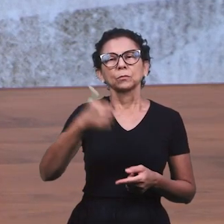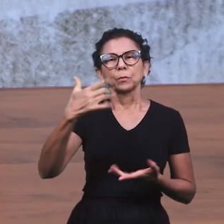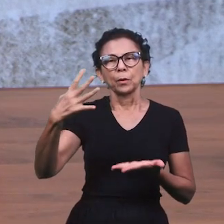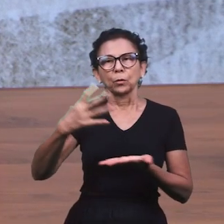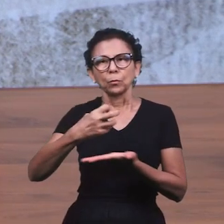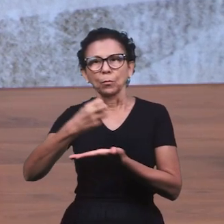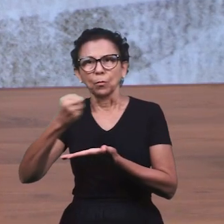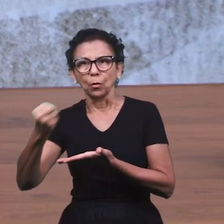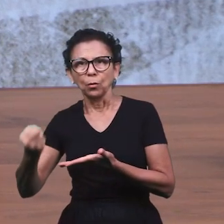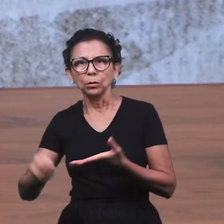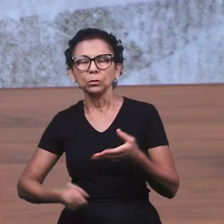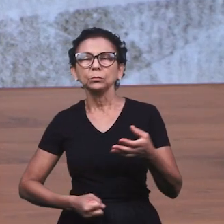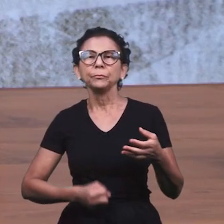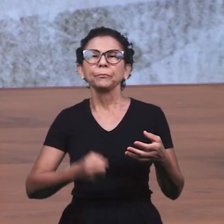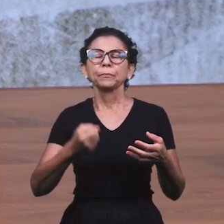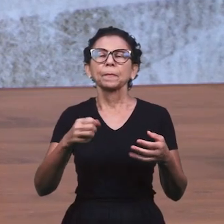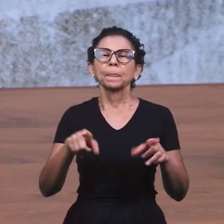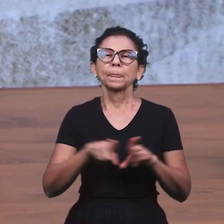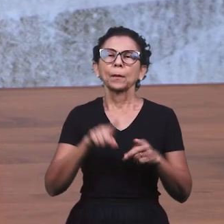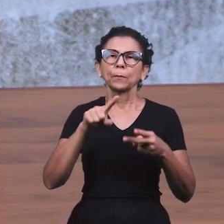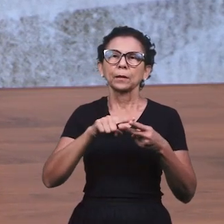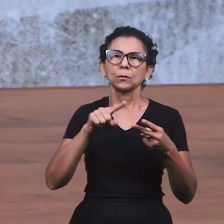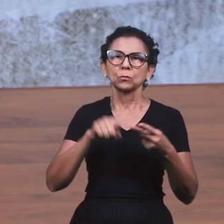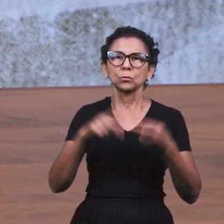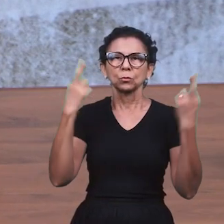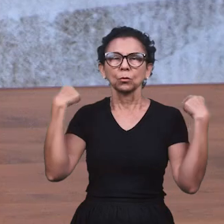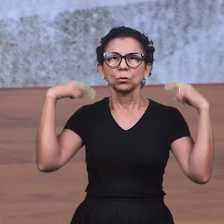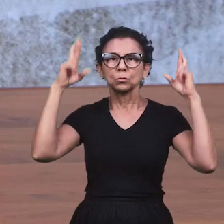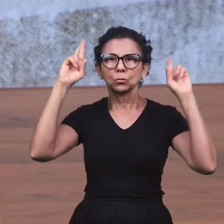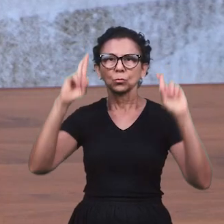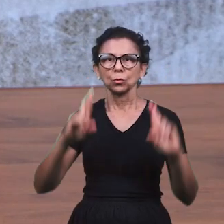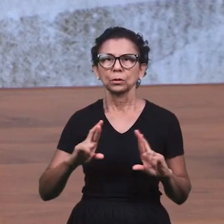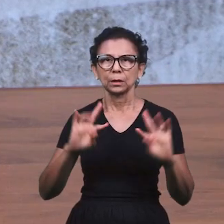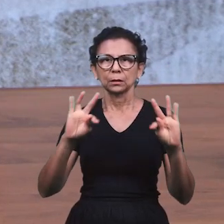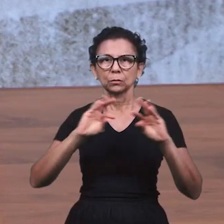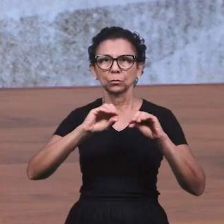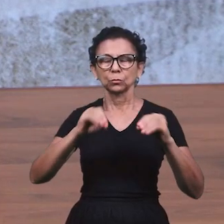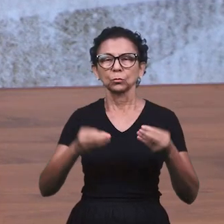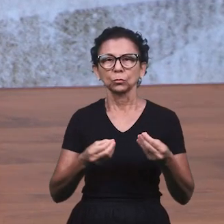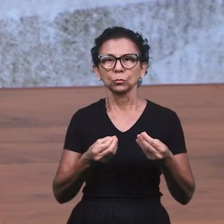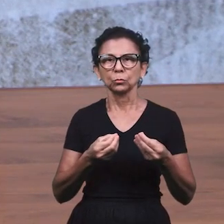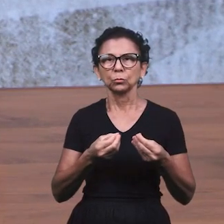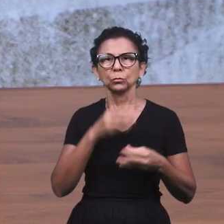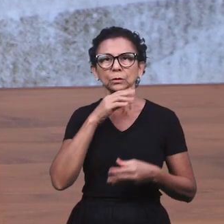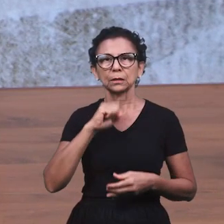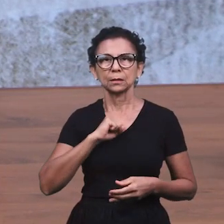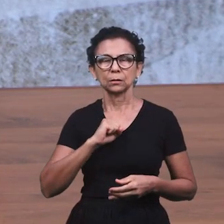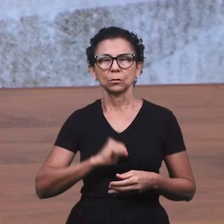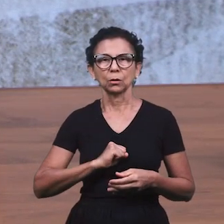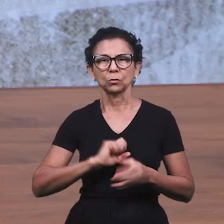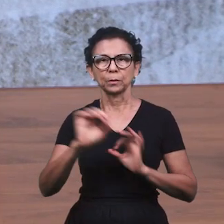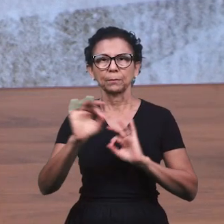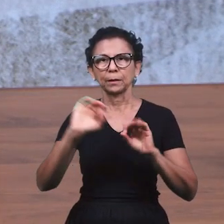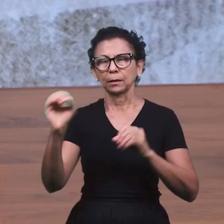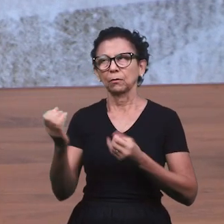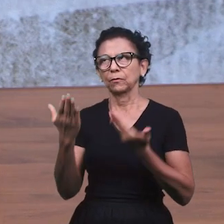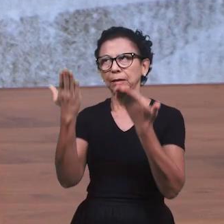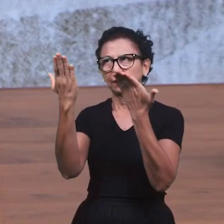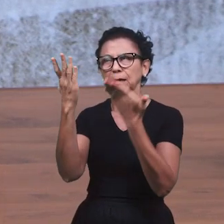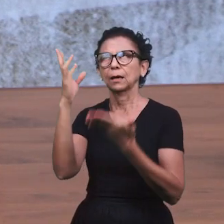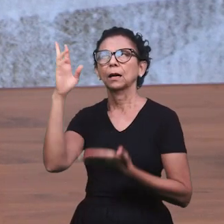cordeiros. Santidade serão ao Senhor para o sacerdote. E naquele mesmo